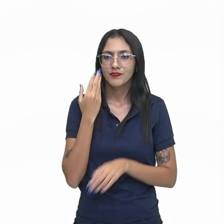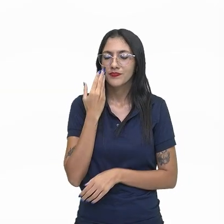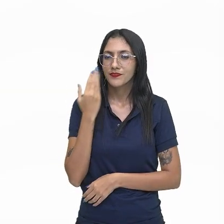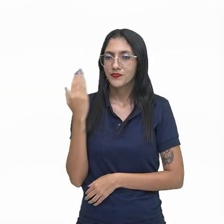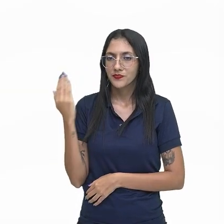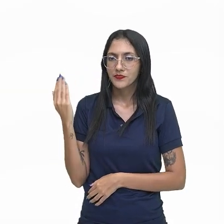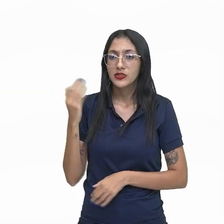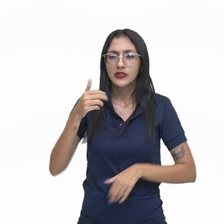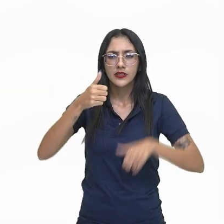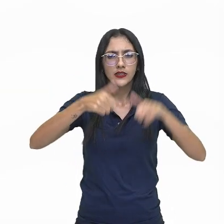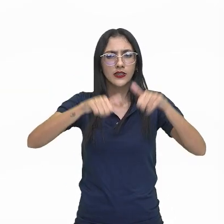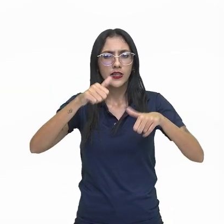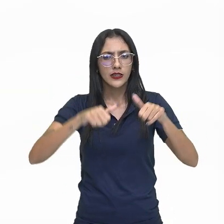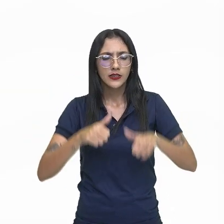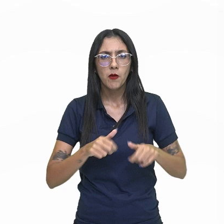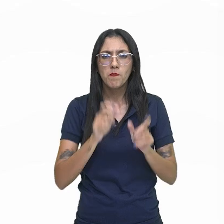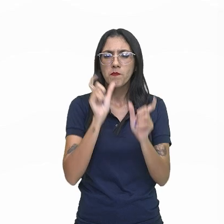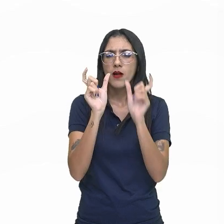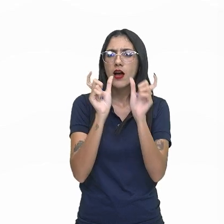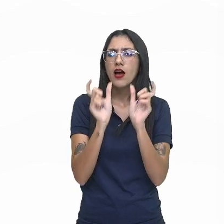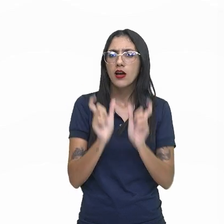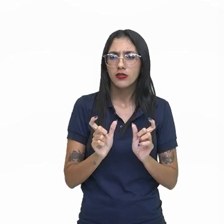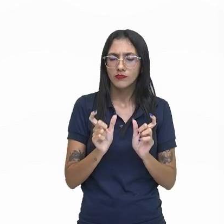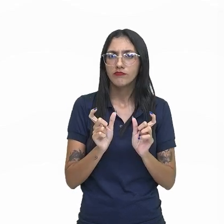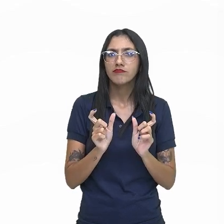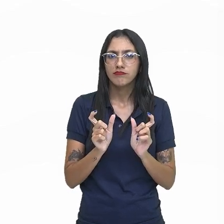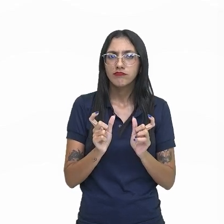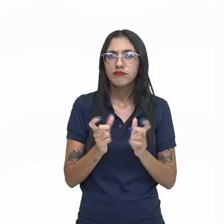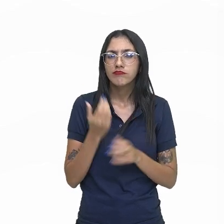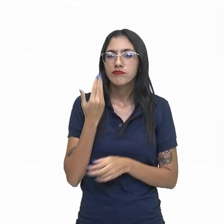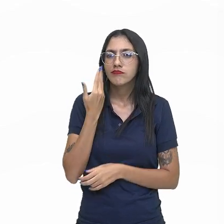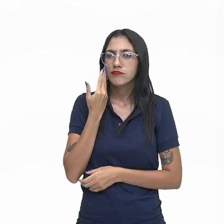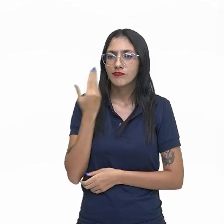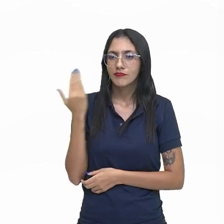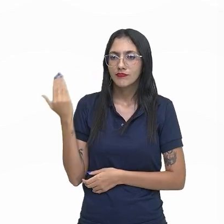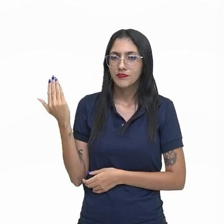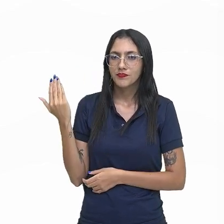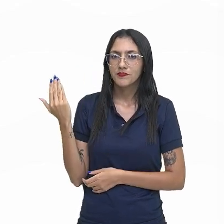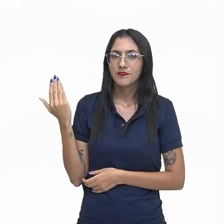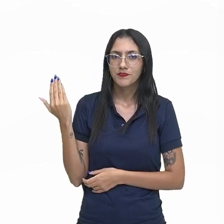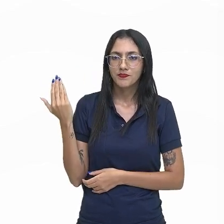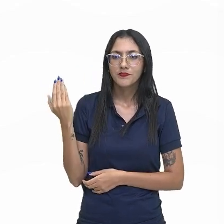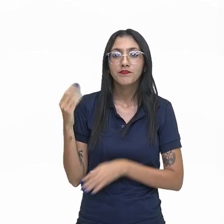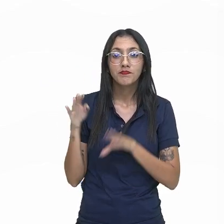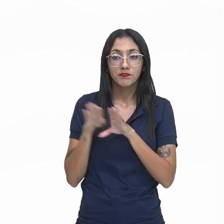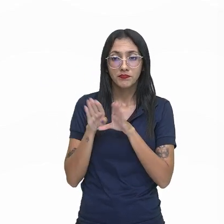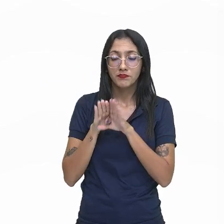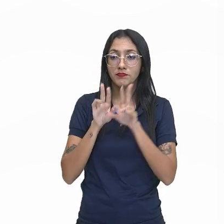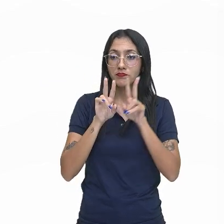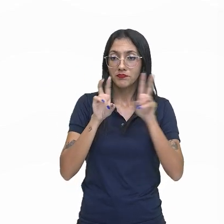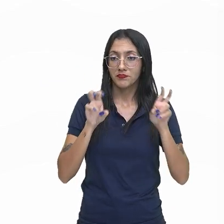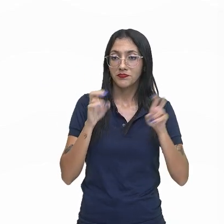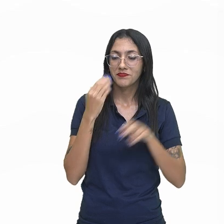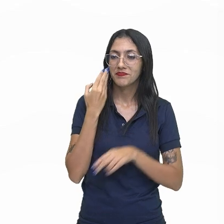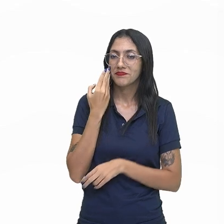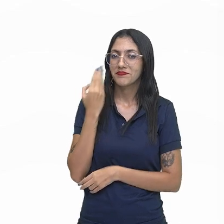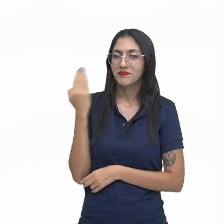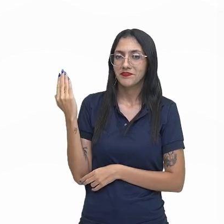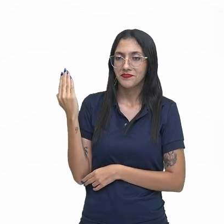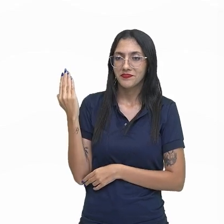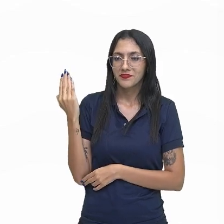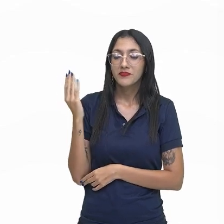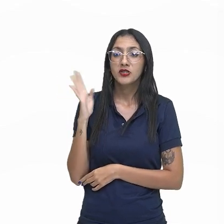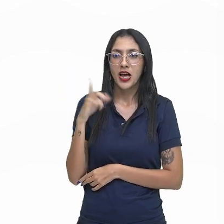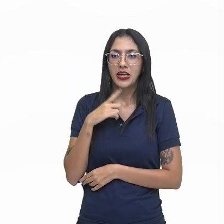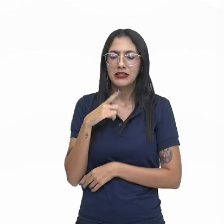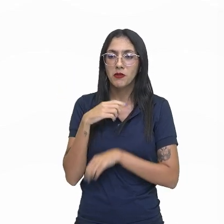as palavras. Então, vamos ver aqui que é antigamente. Olha, tudo aí já vem dando